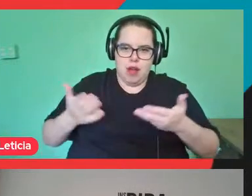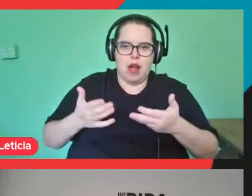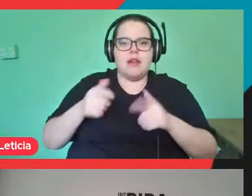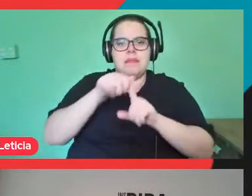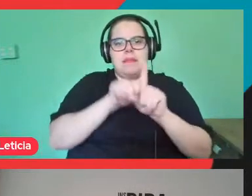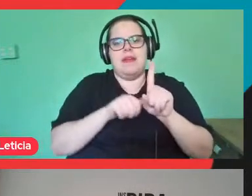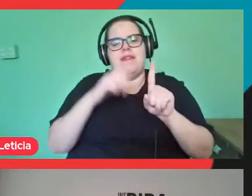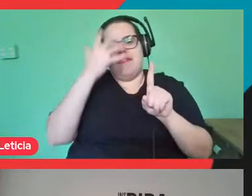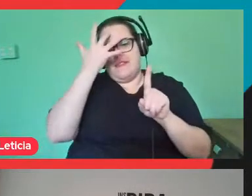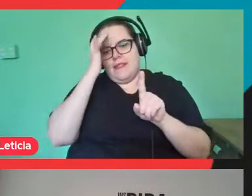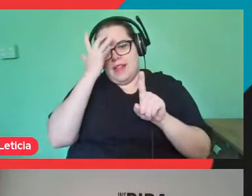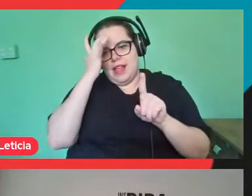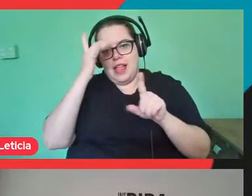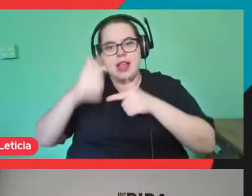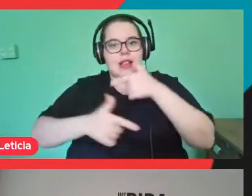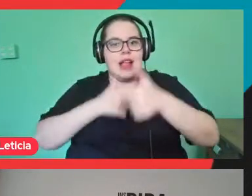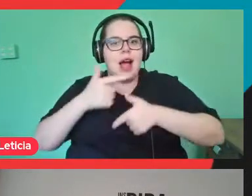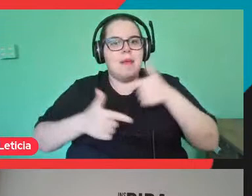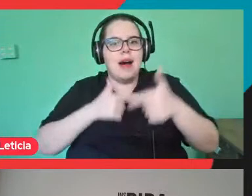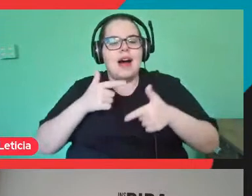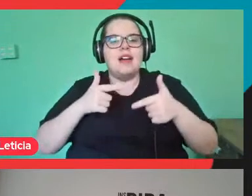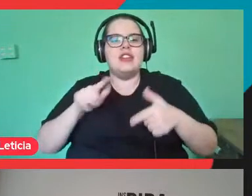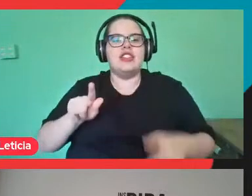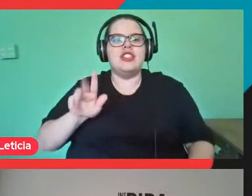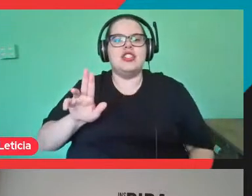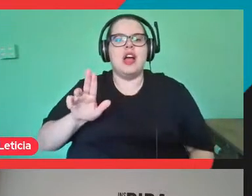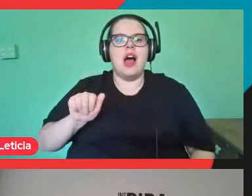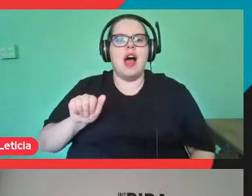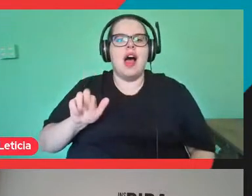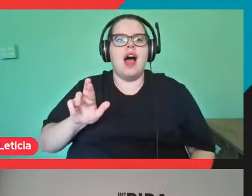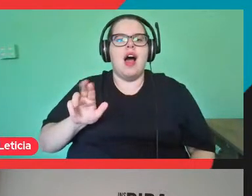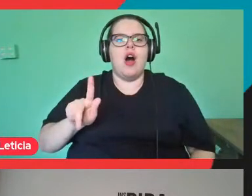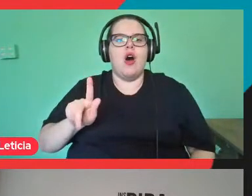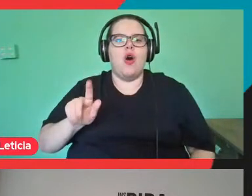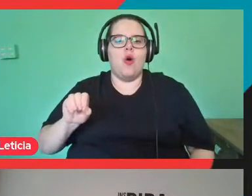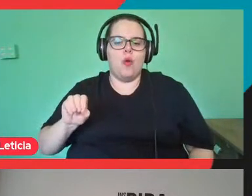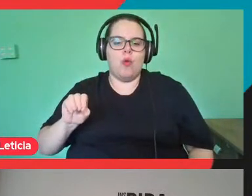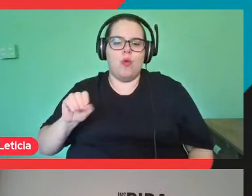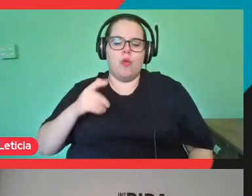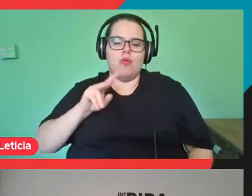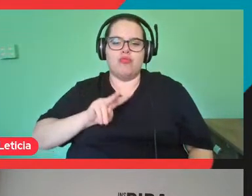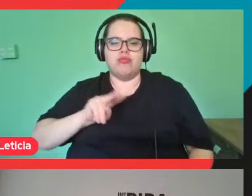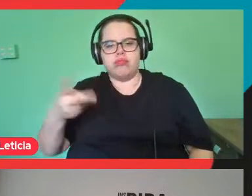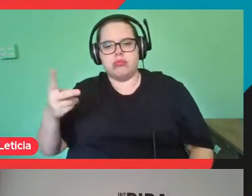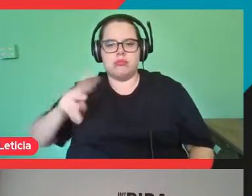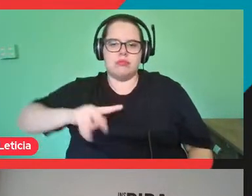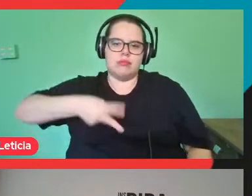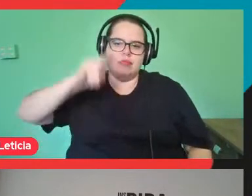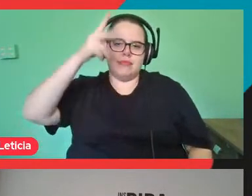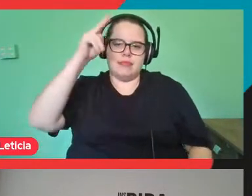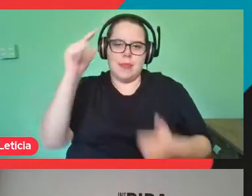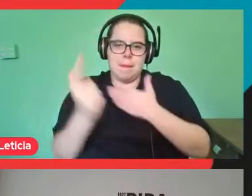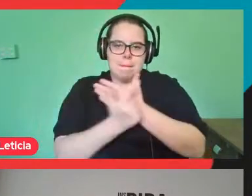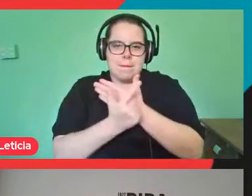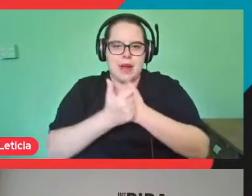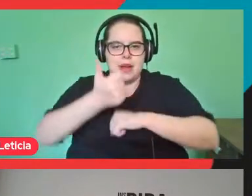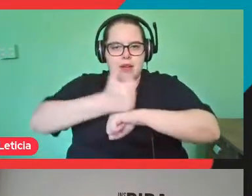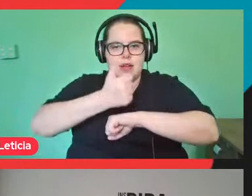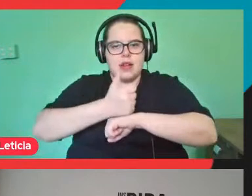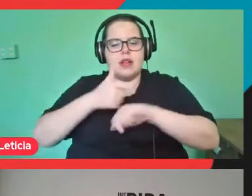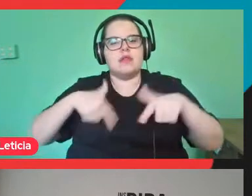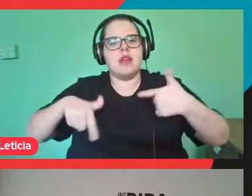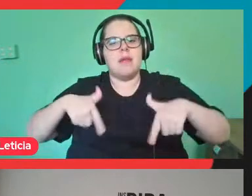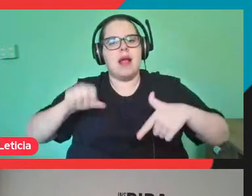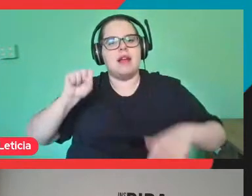fevereiro. Eu estou atuando na GU da Argo, estou fazendo uma mudança de papel, então desde que eu cheguei eu atuava como